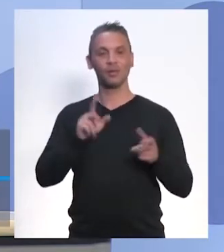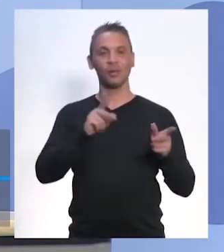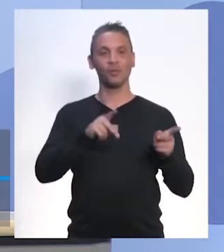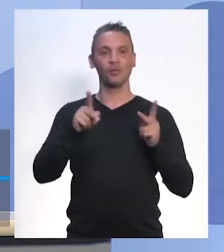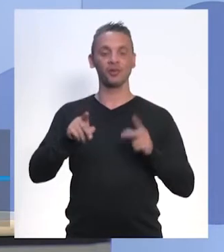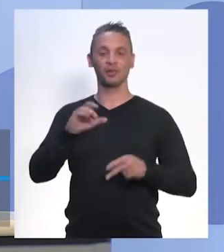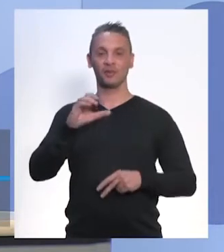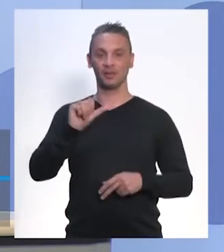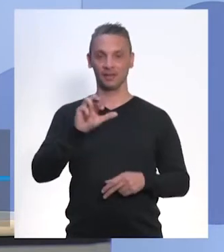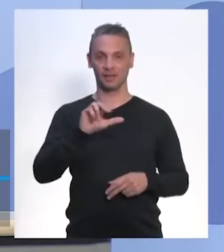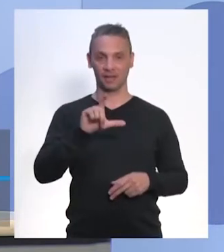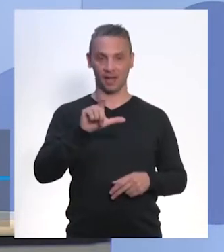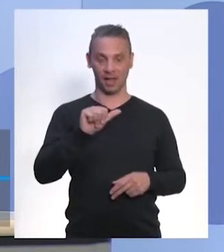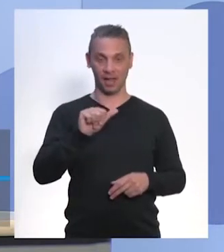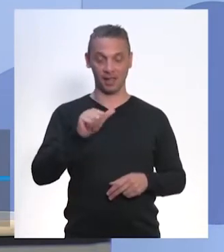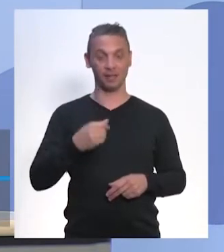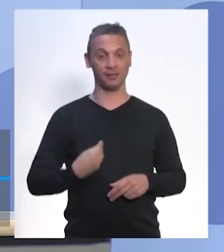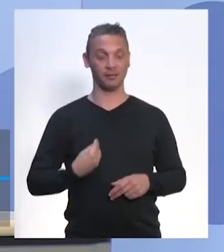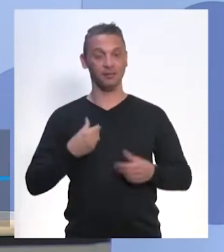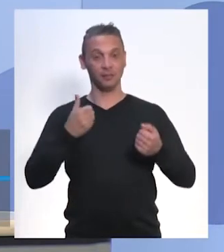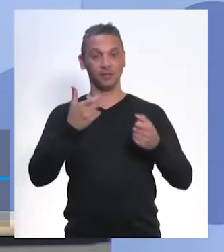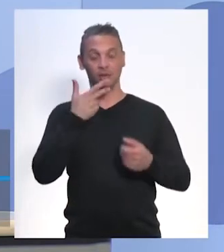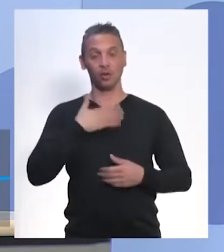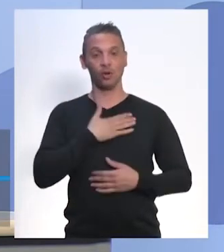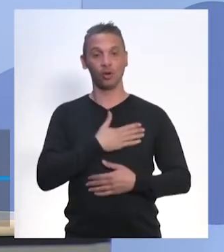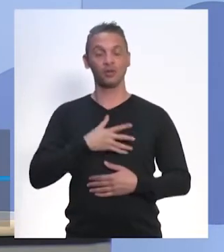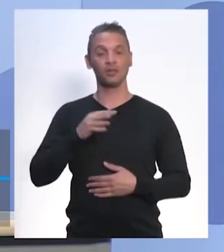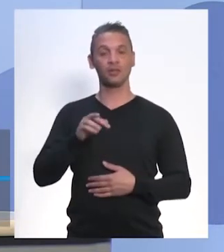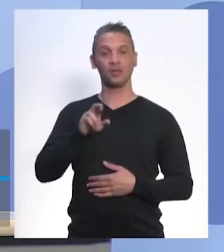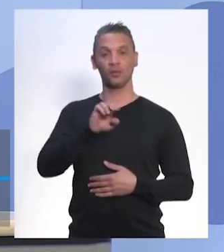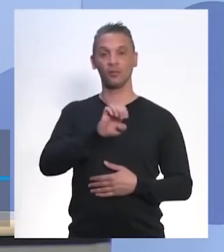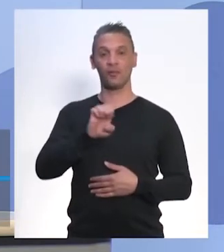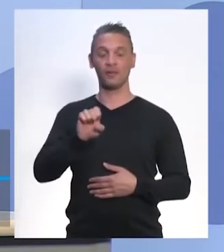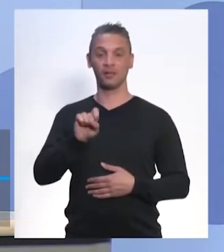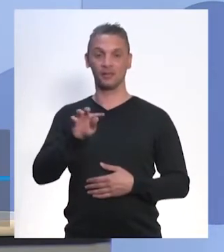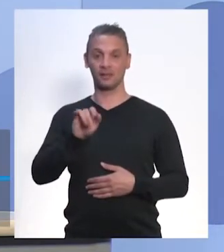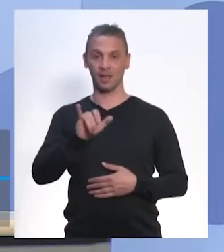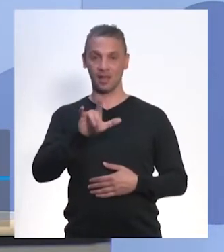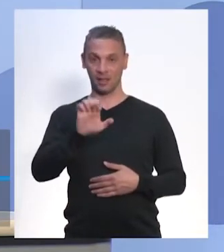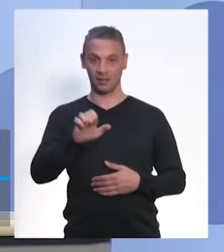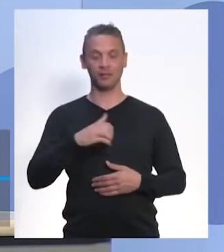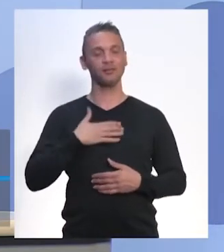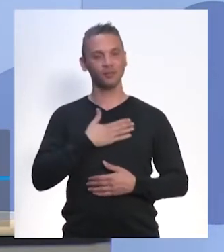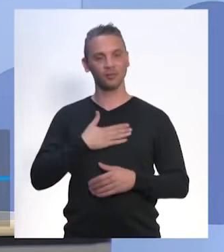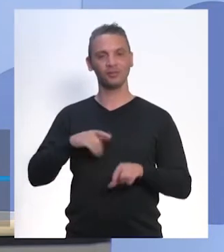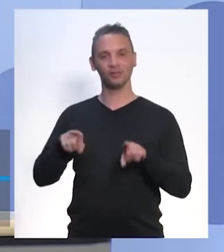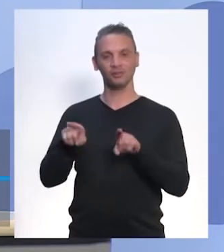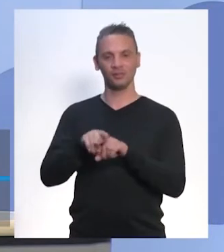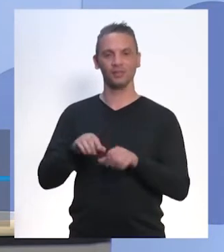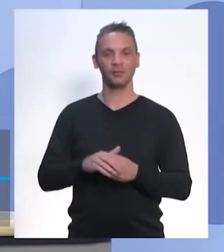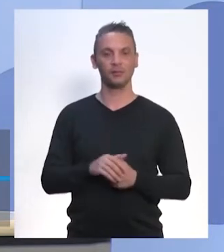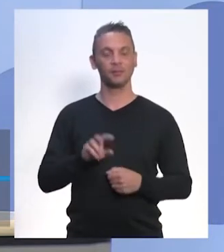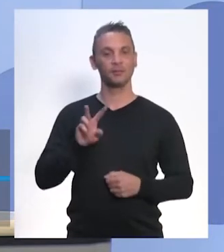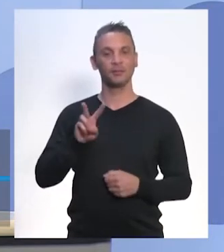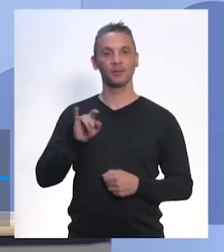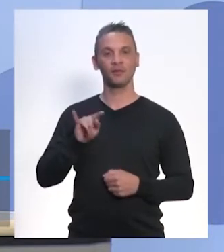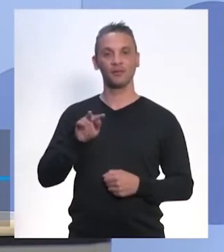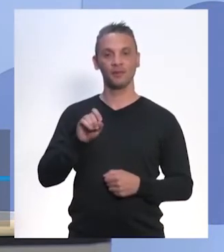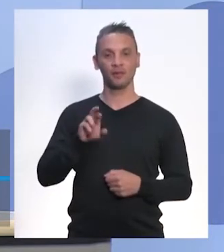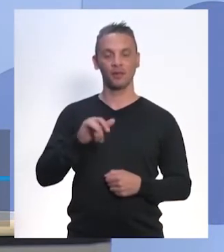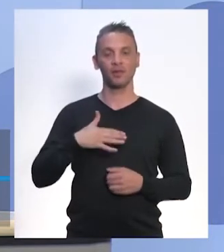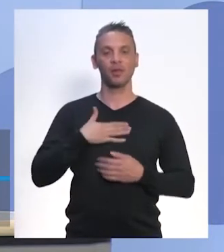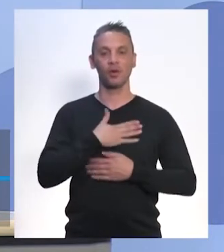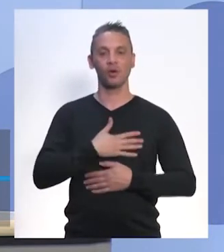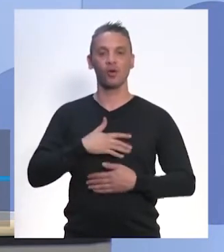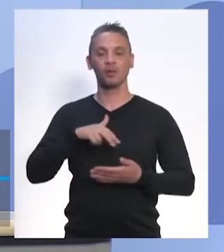Pro, pela participação. Freestyle. Bacana, Pro. Também gosto. Vitória, Zumba.